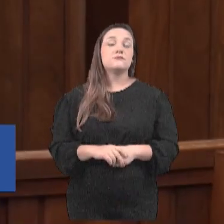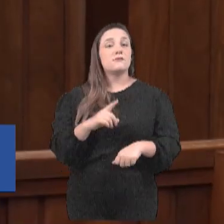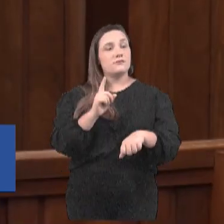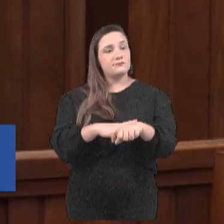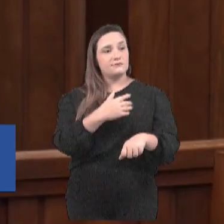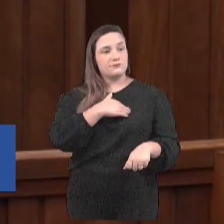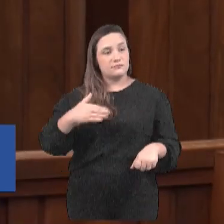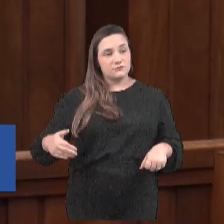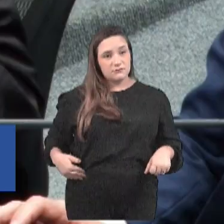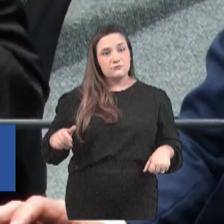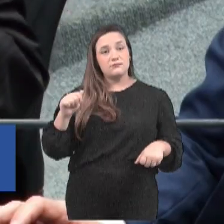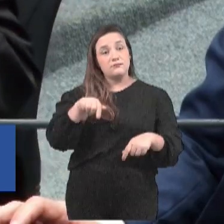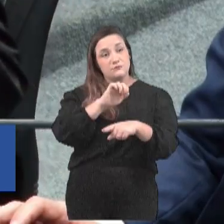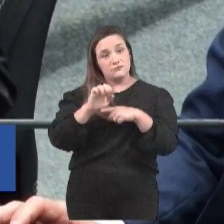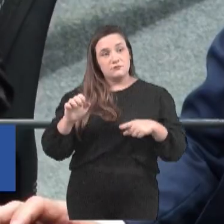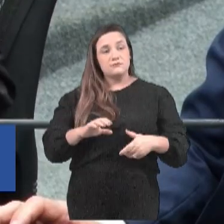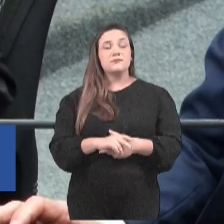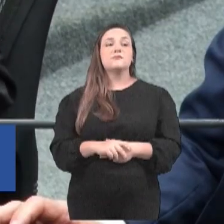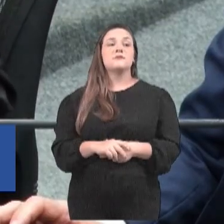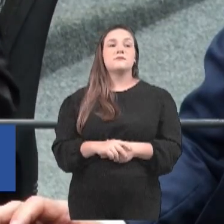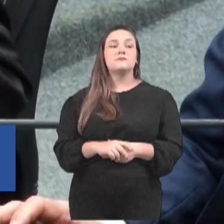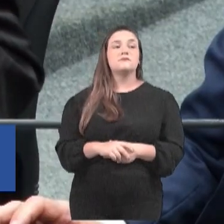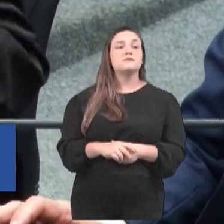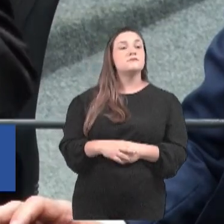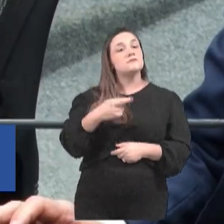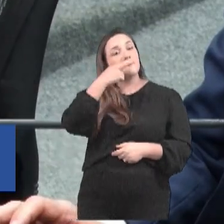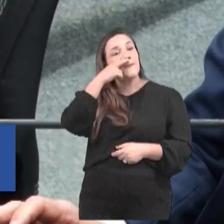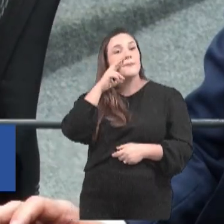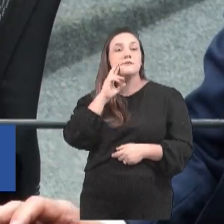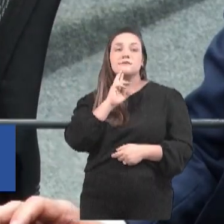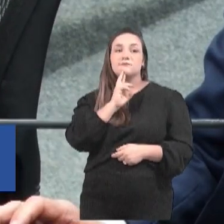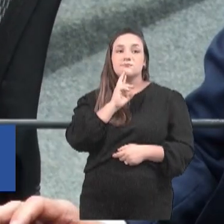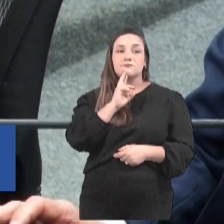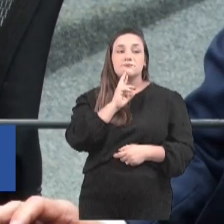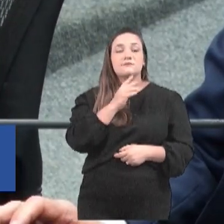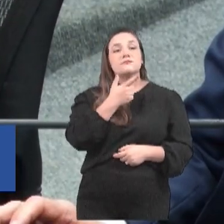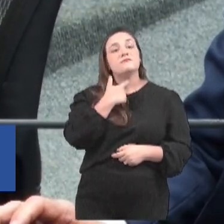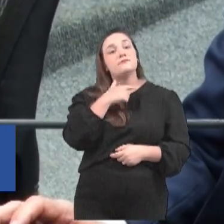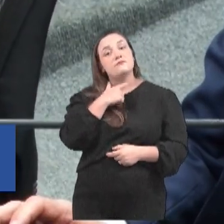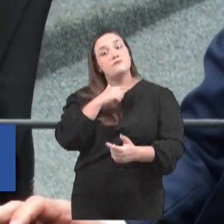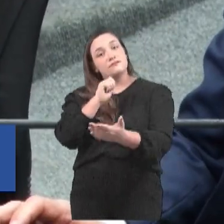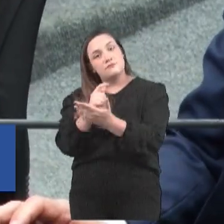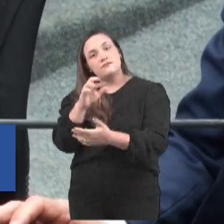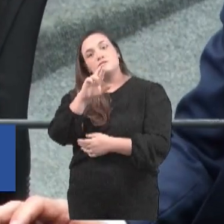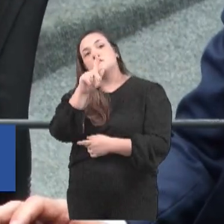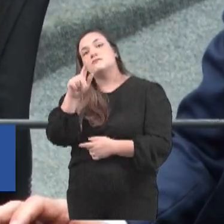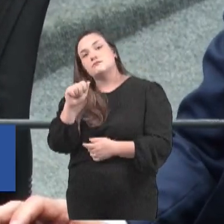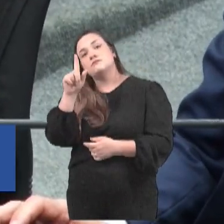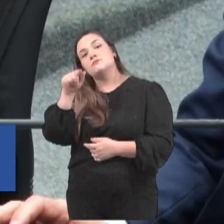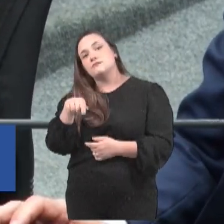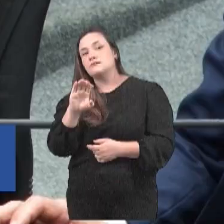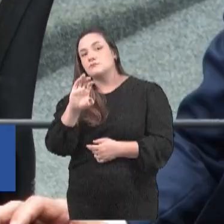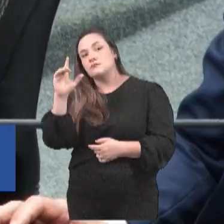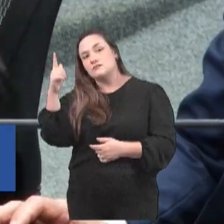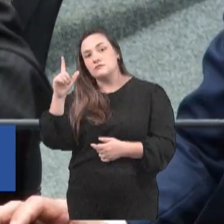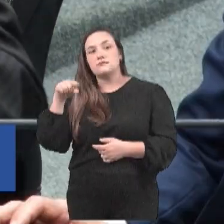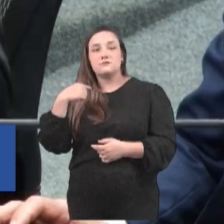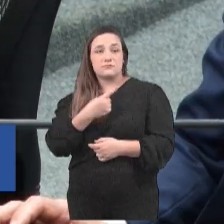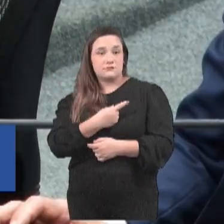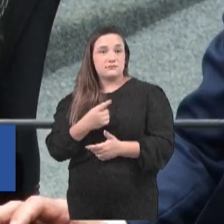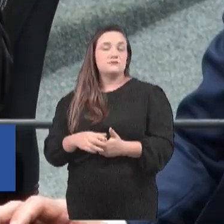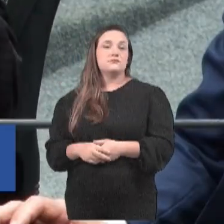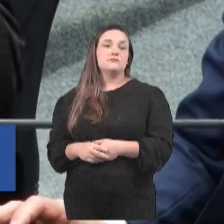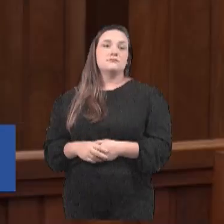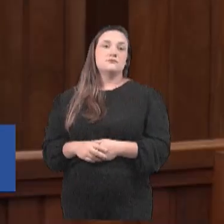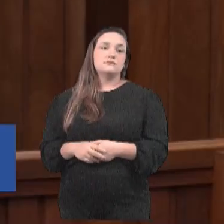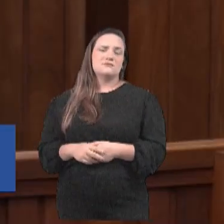governo do Estado, o governador Eduardo Riedel, toma essa iniciativa, evidentemente que nós, independente